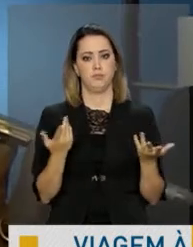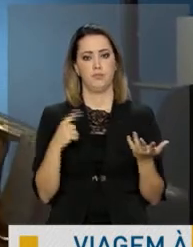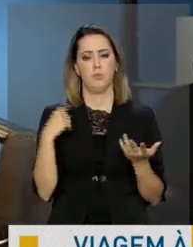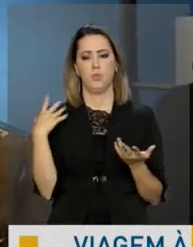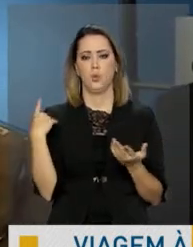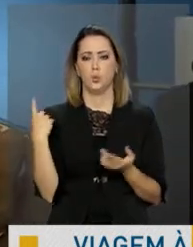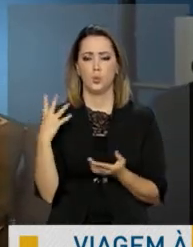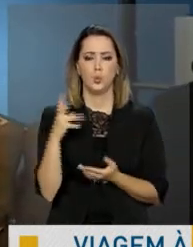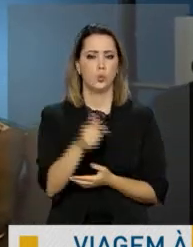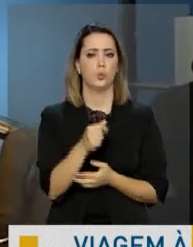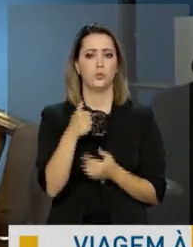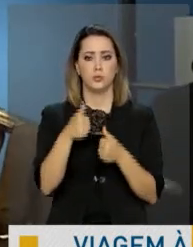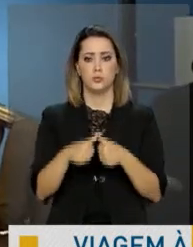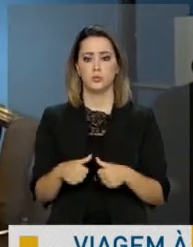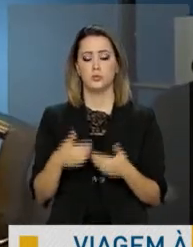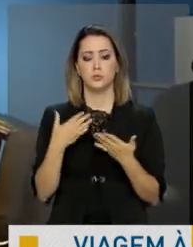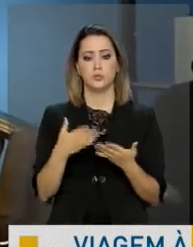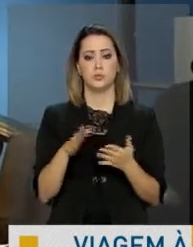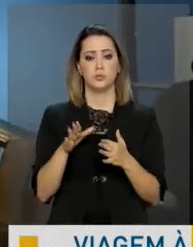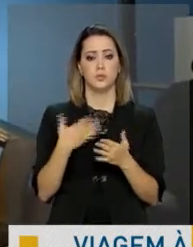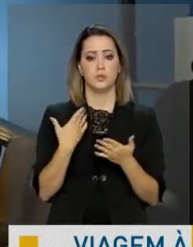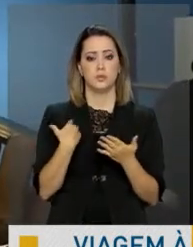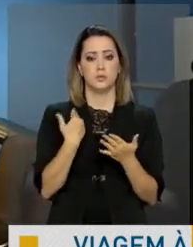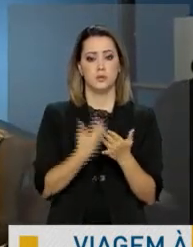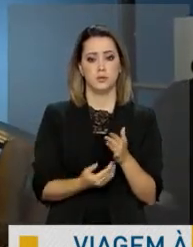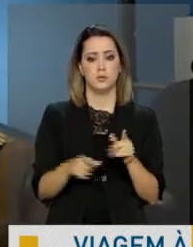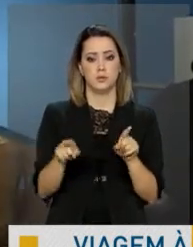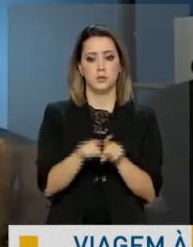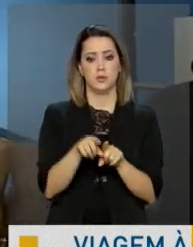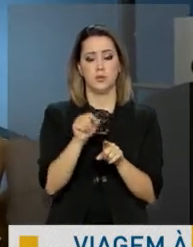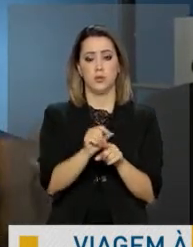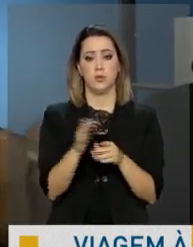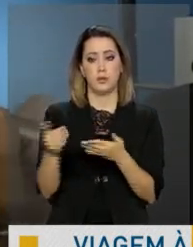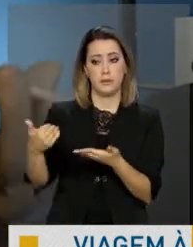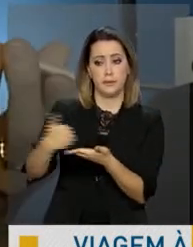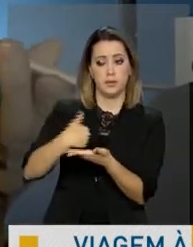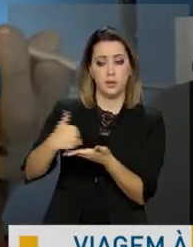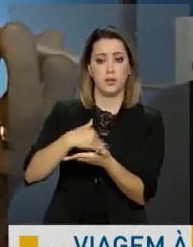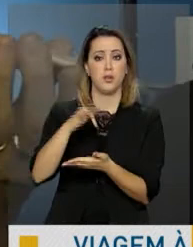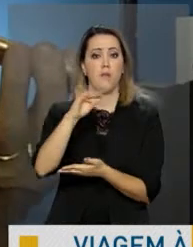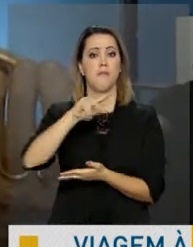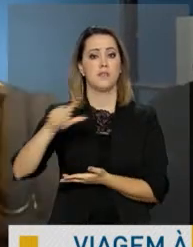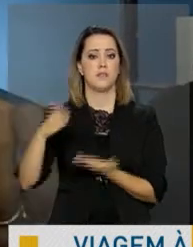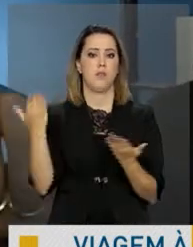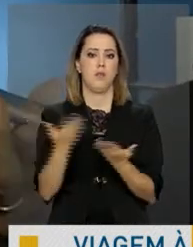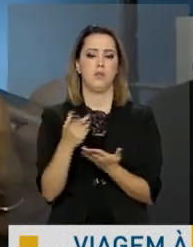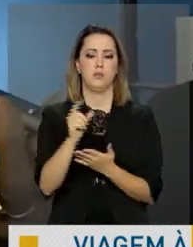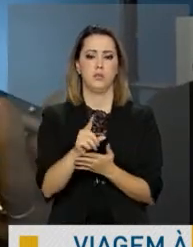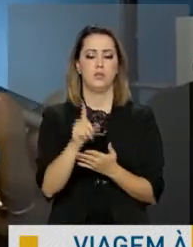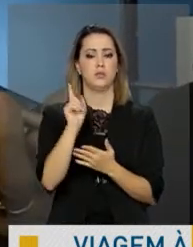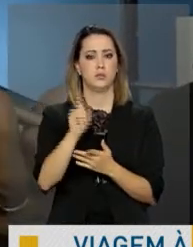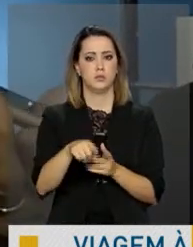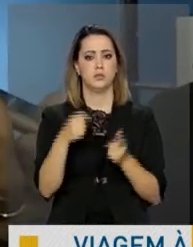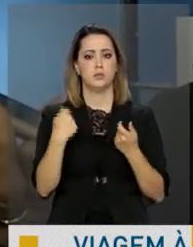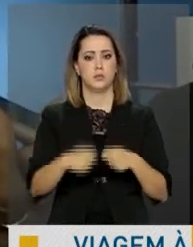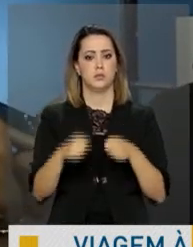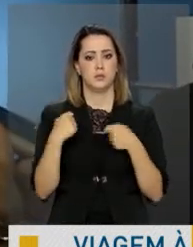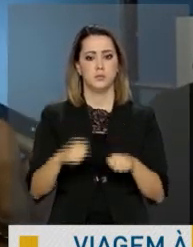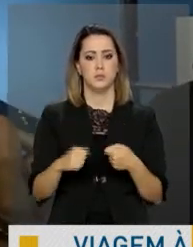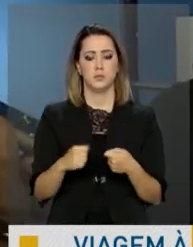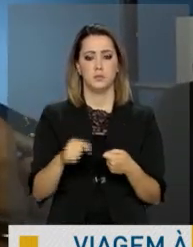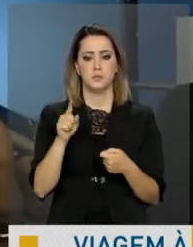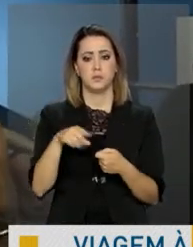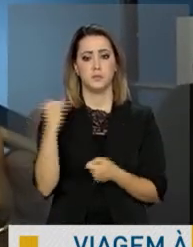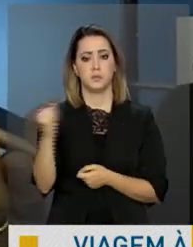está sendo amortizado para o efeito fiscal agora. Então isso gerou essa necessidade. Agora,